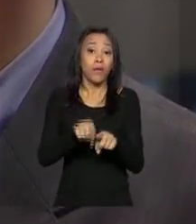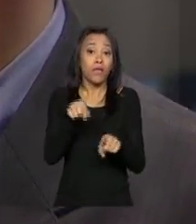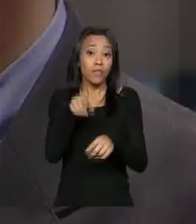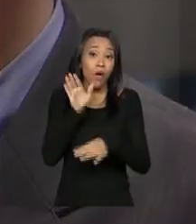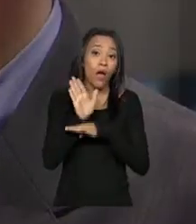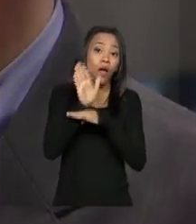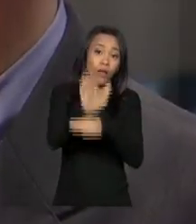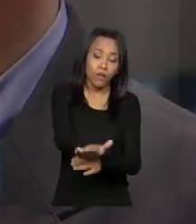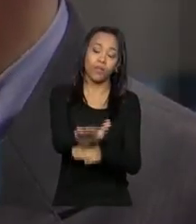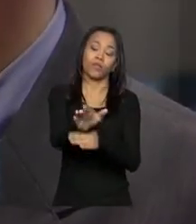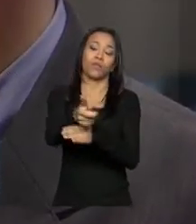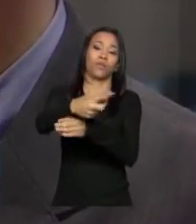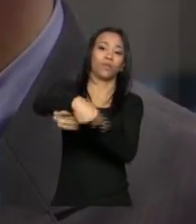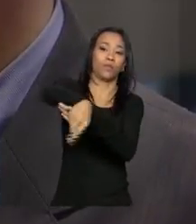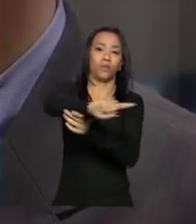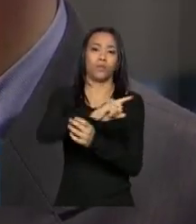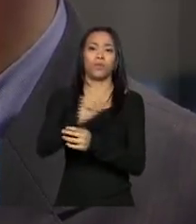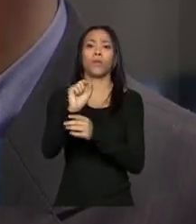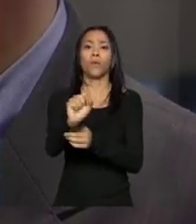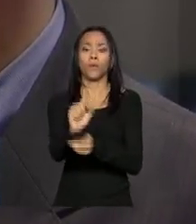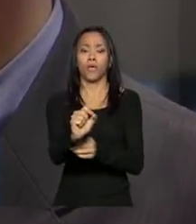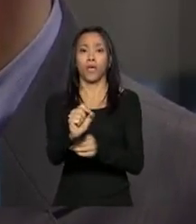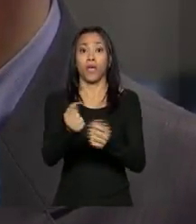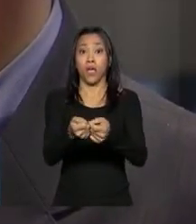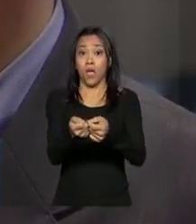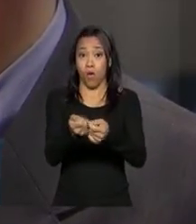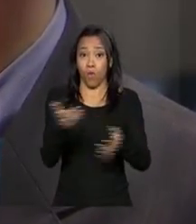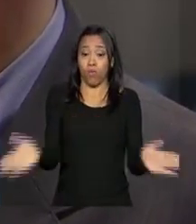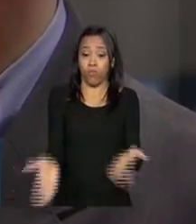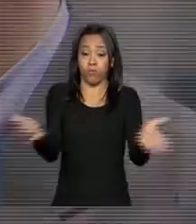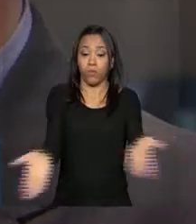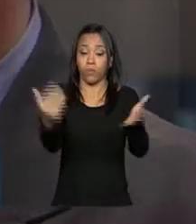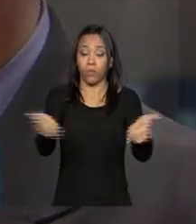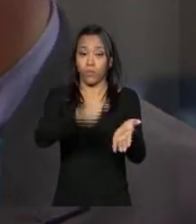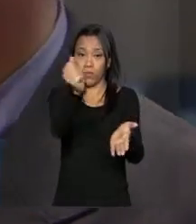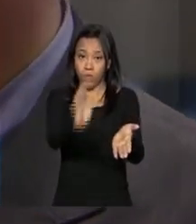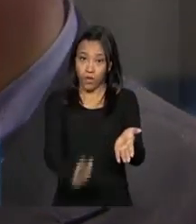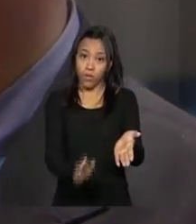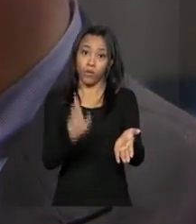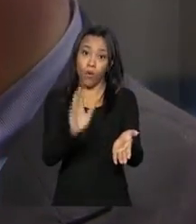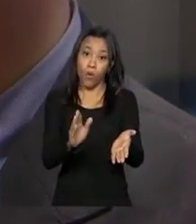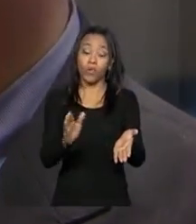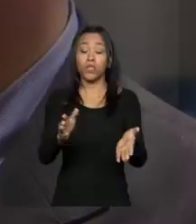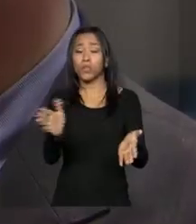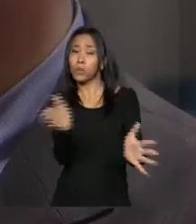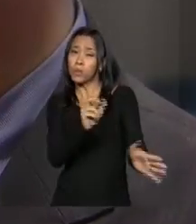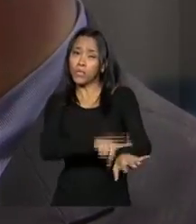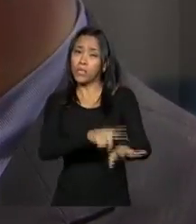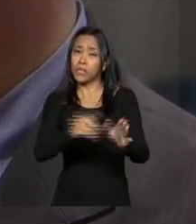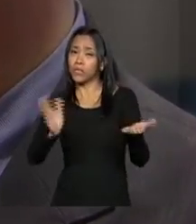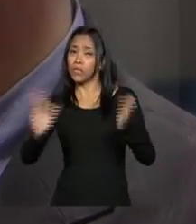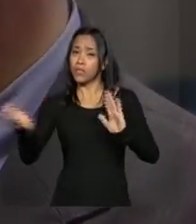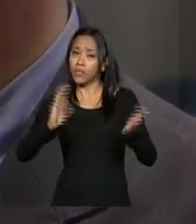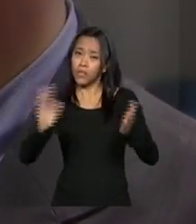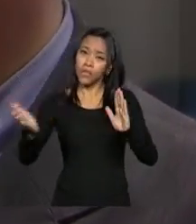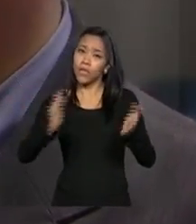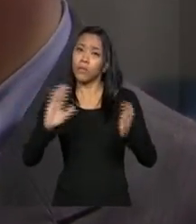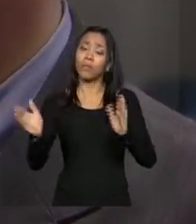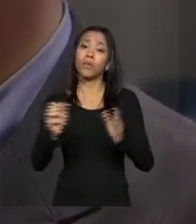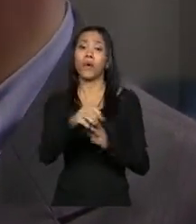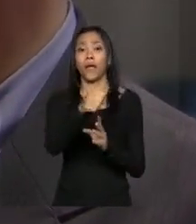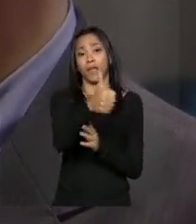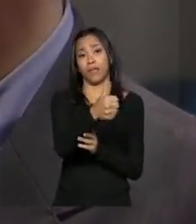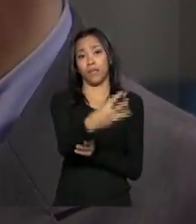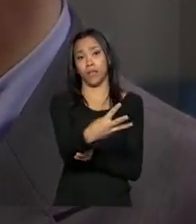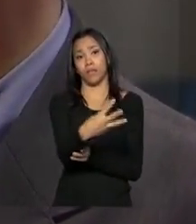competitividade, produtividade, enfim, crescimento econômico no país, geração de empregos. Hoje o prazo médio para uma operação de exportação é de 13